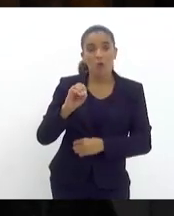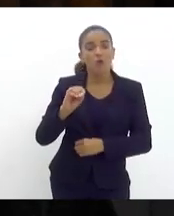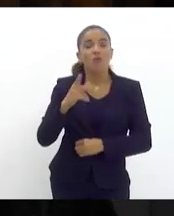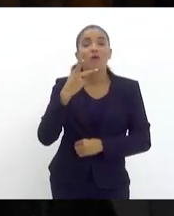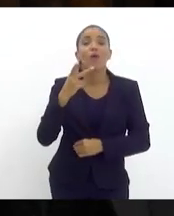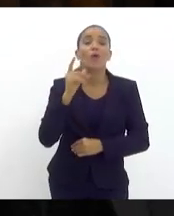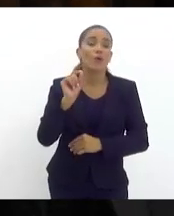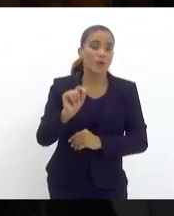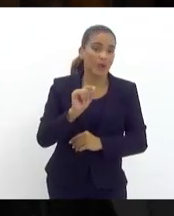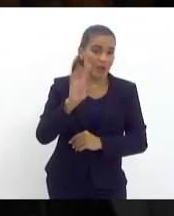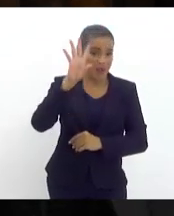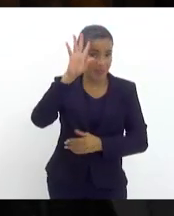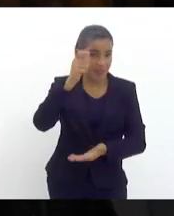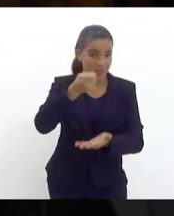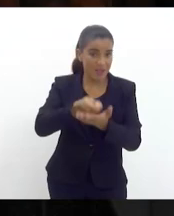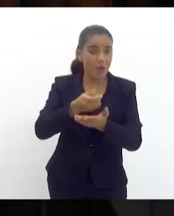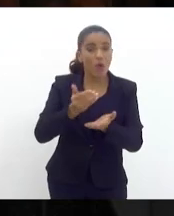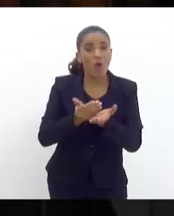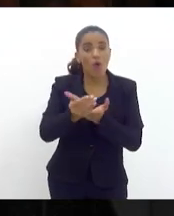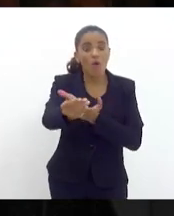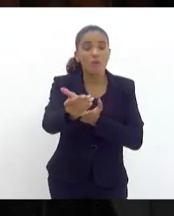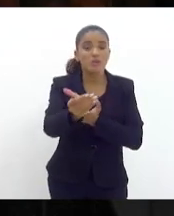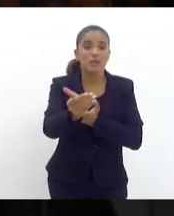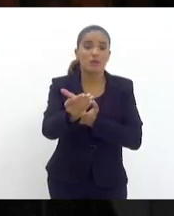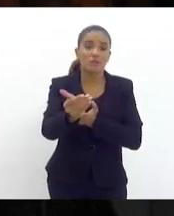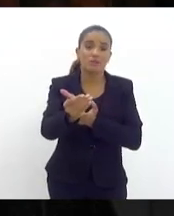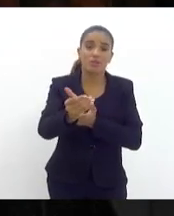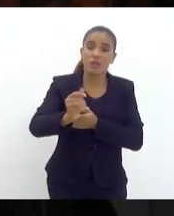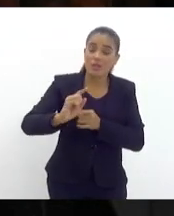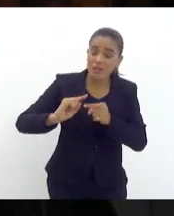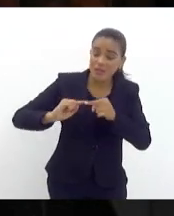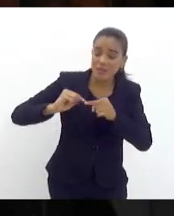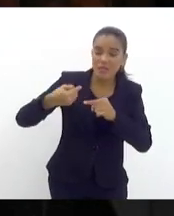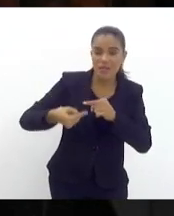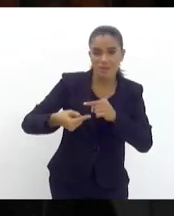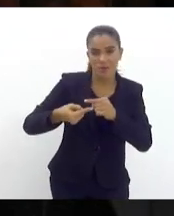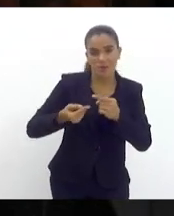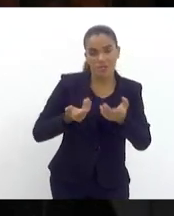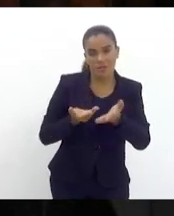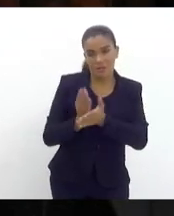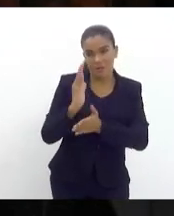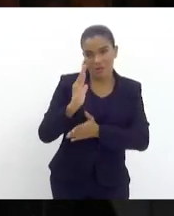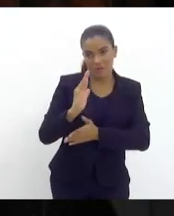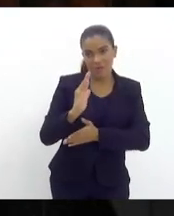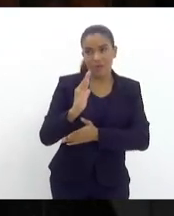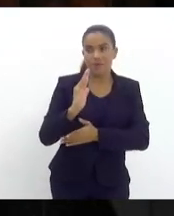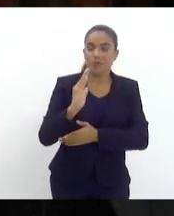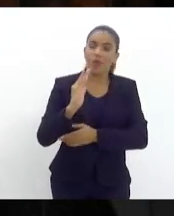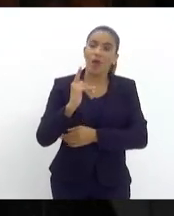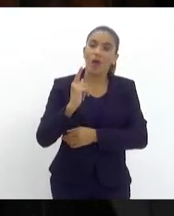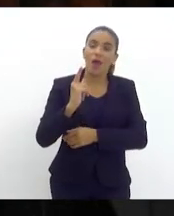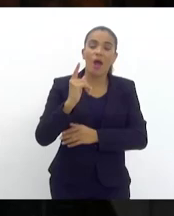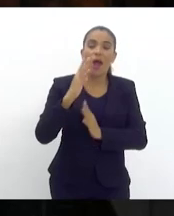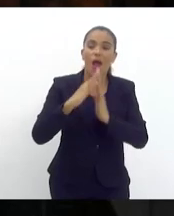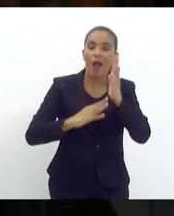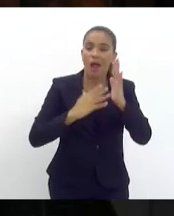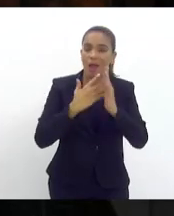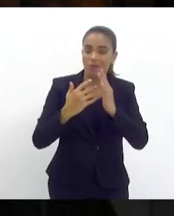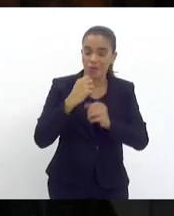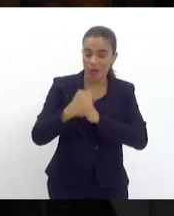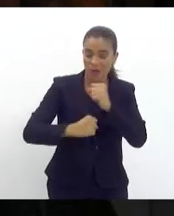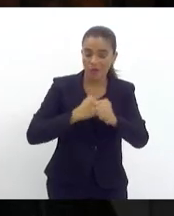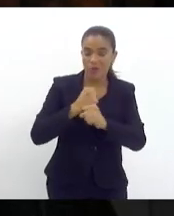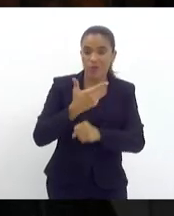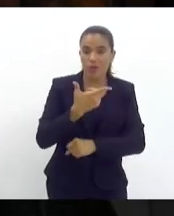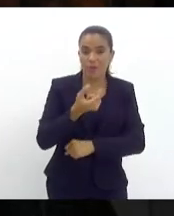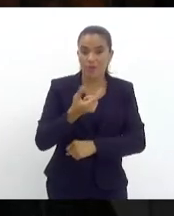vigoraria após aprovação do plano pluronial para 2024 e